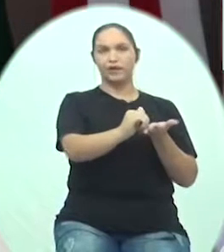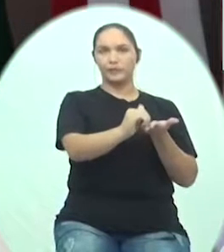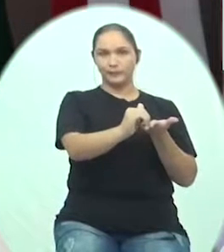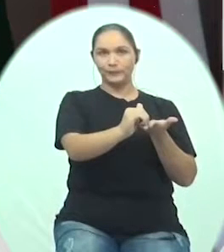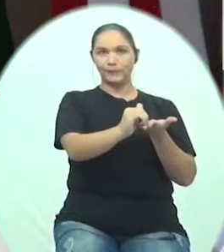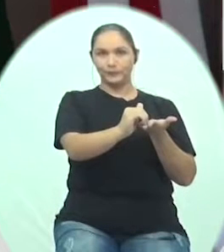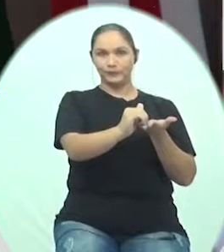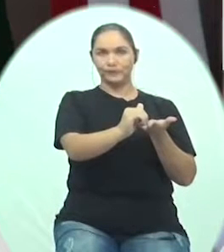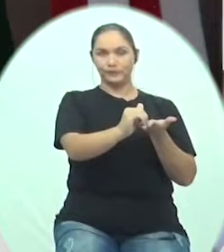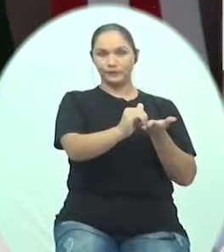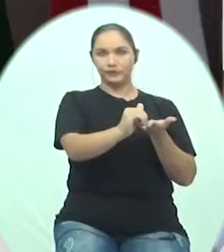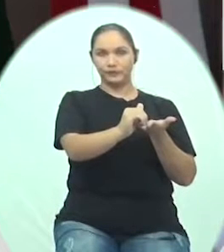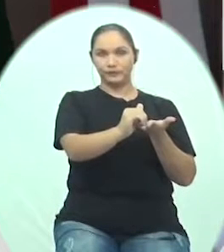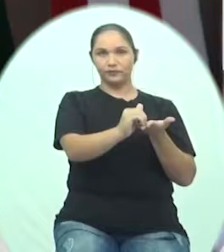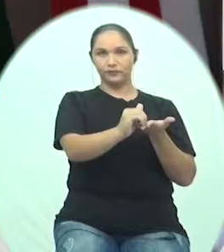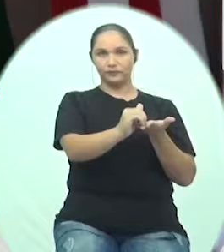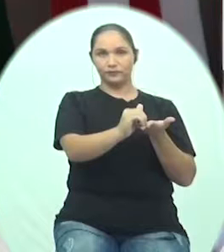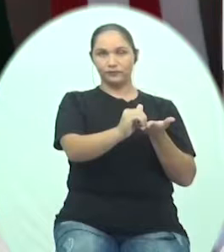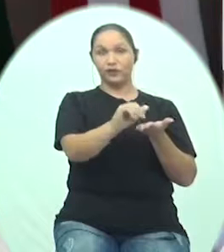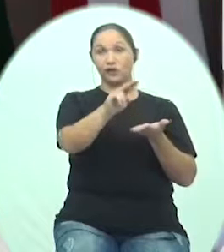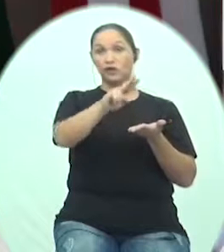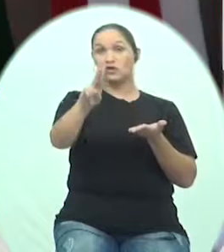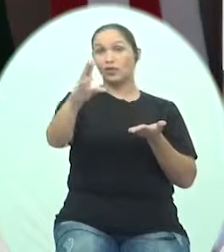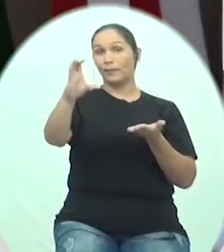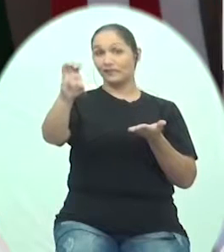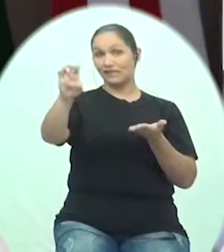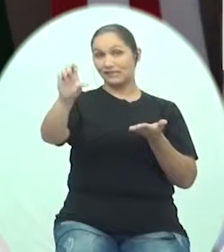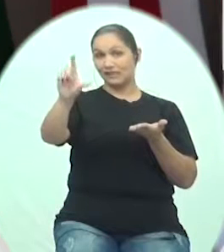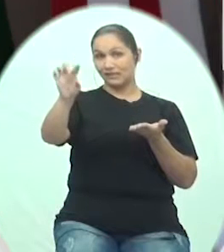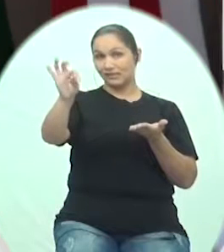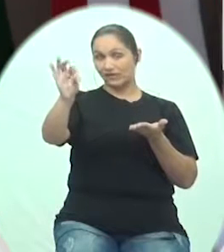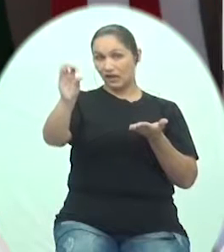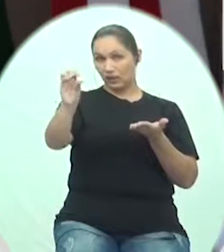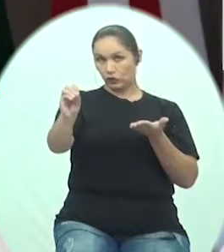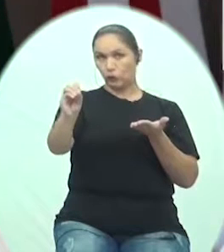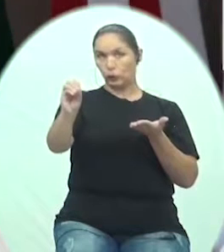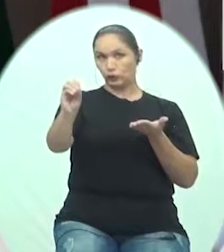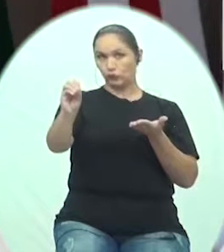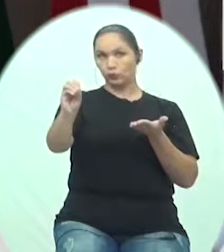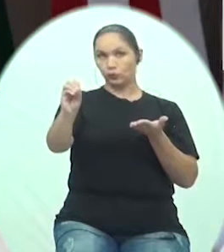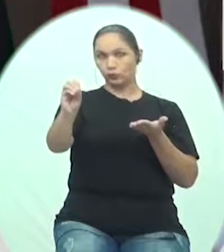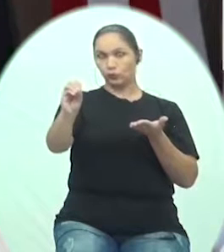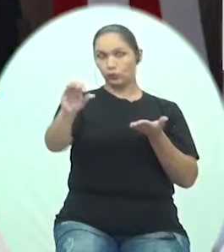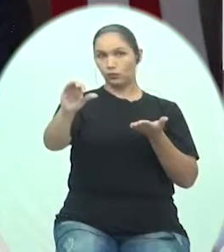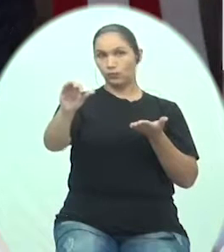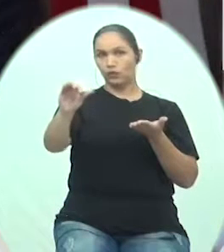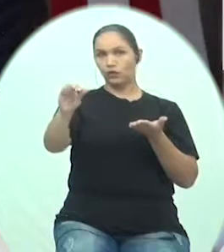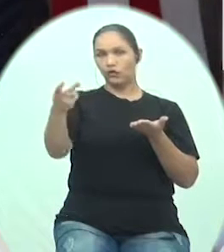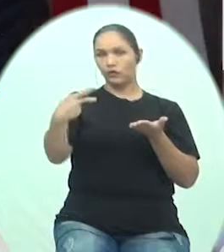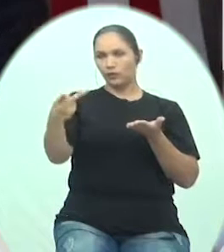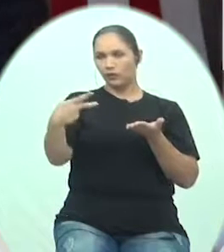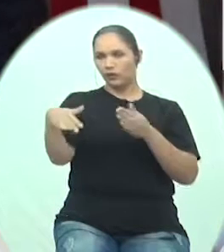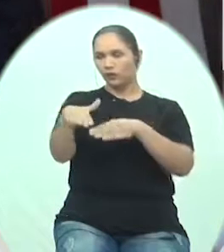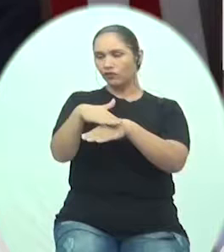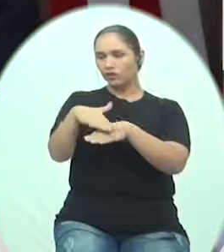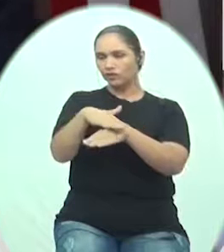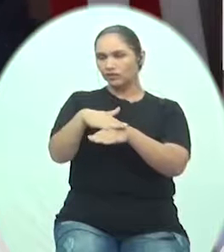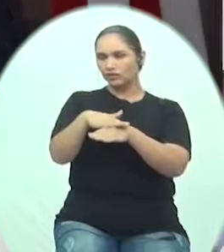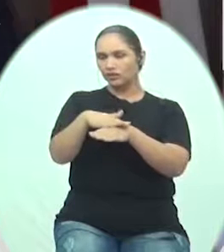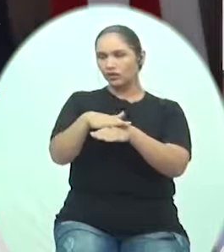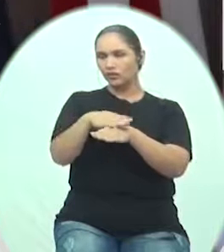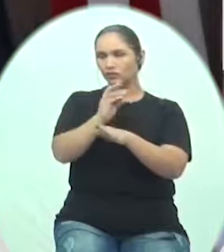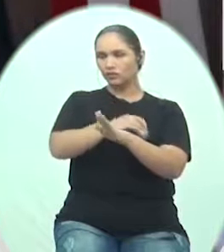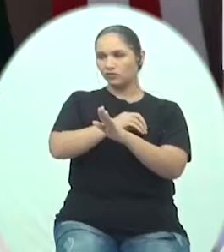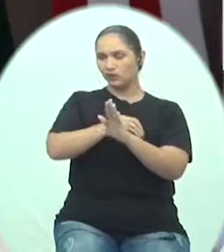secretário da fazenda celito Cardoso acerca dessa questão do reajuste ele tava me me falando e